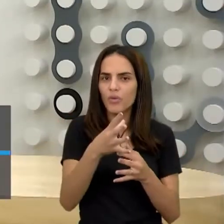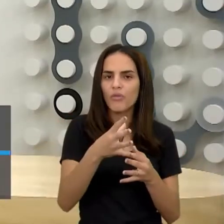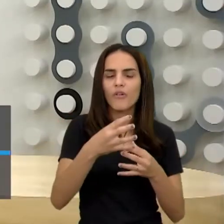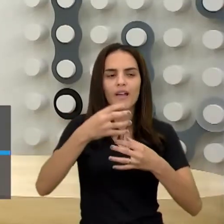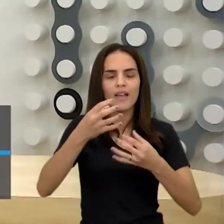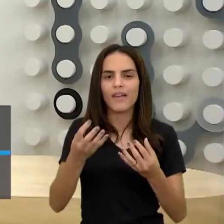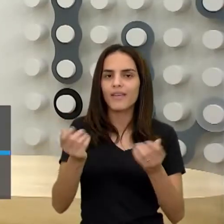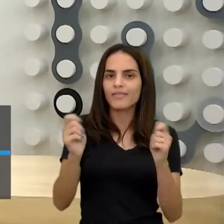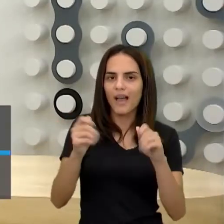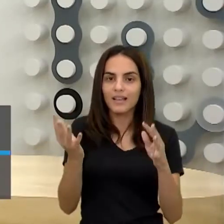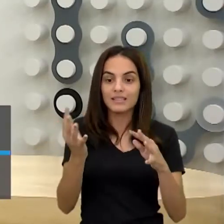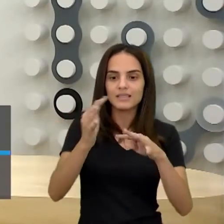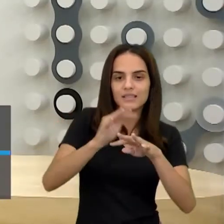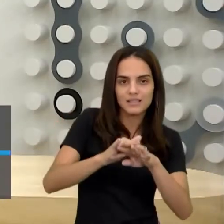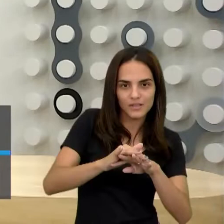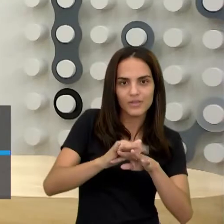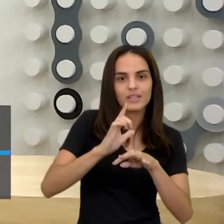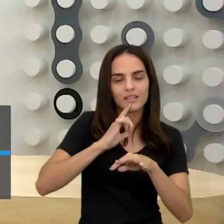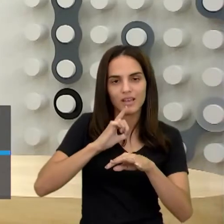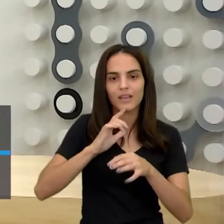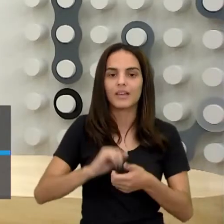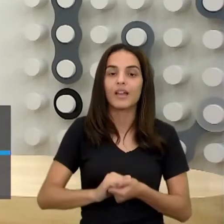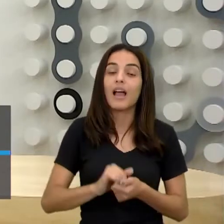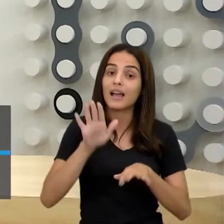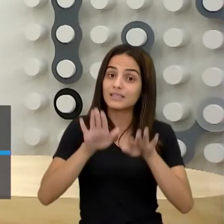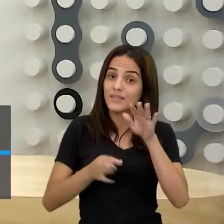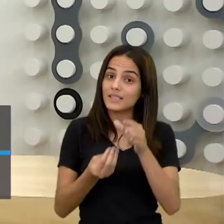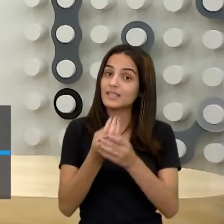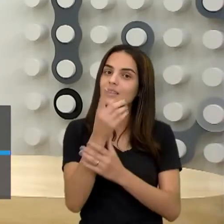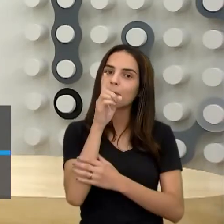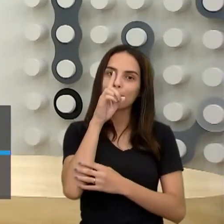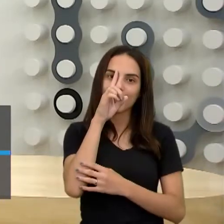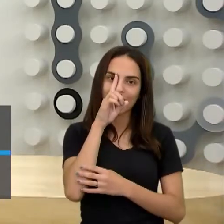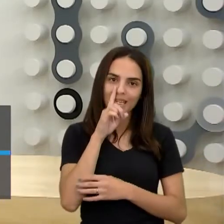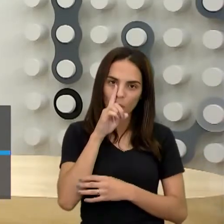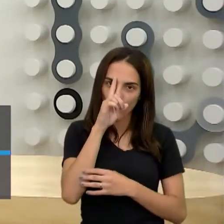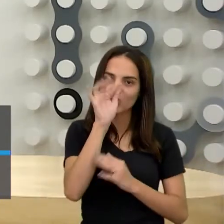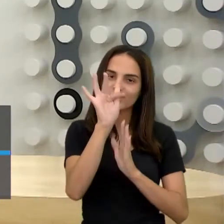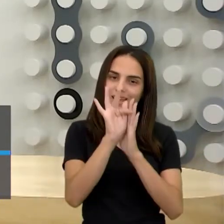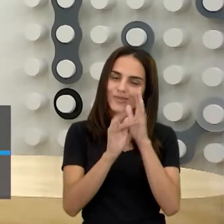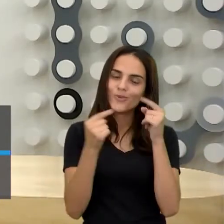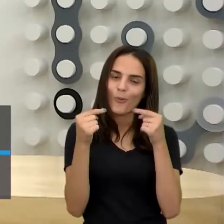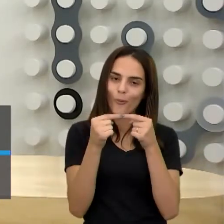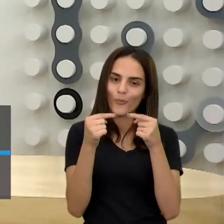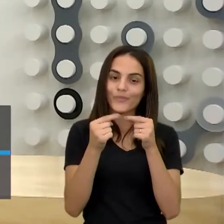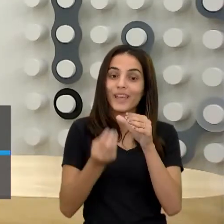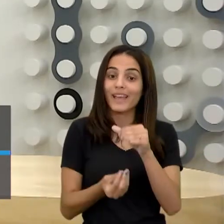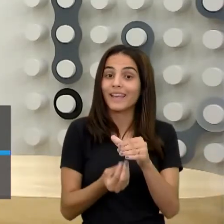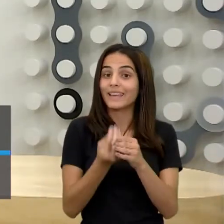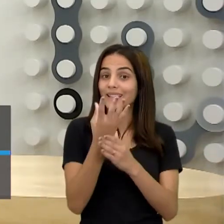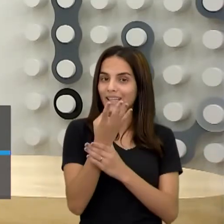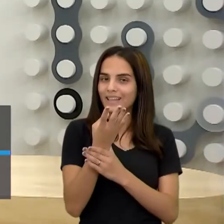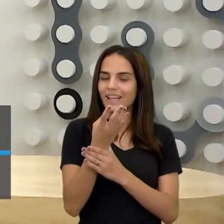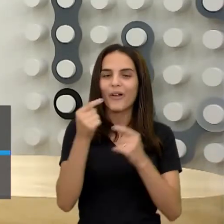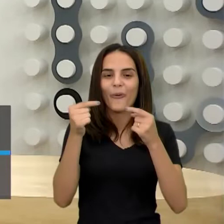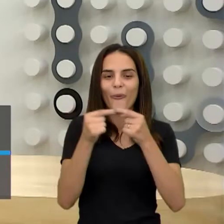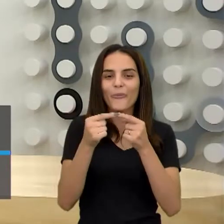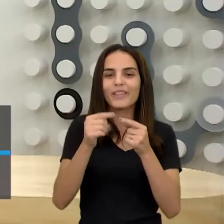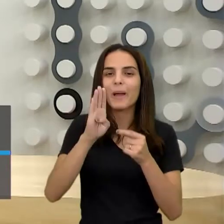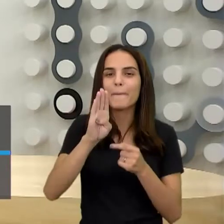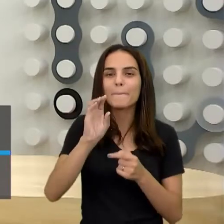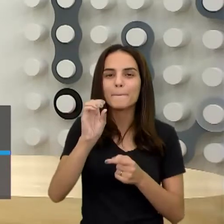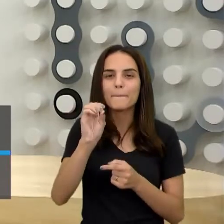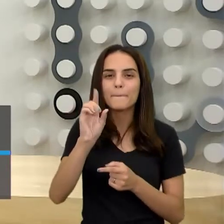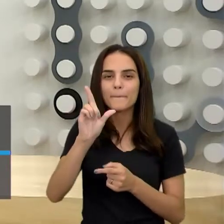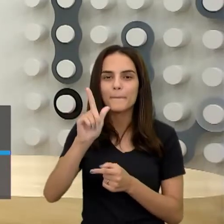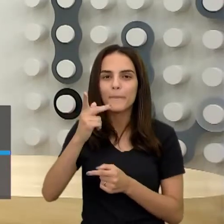acessíveis e eles criam o quê? Uma coisa perigosa. Segundo o texto, ele cria o quê? As bolhas. Ele não fala esse termo, que